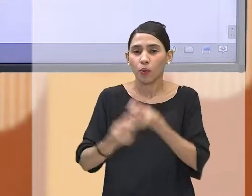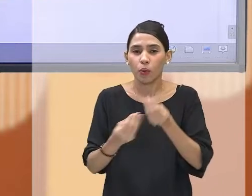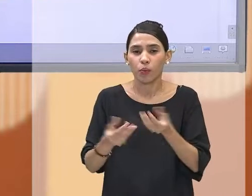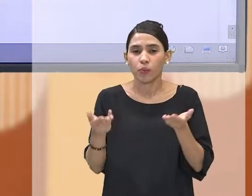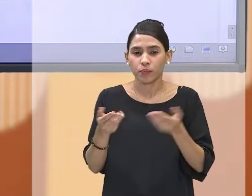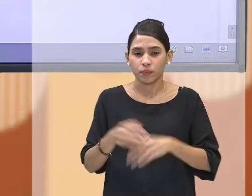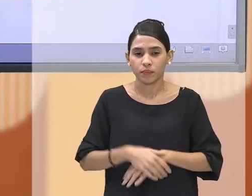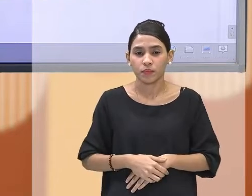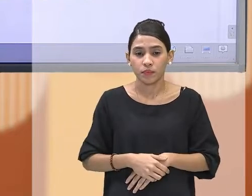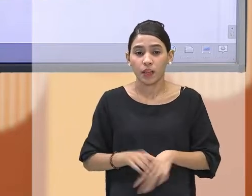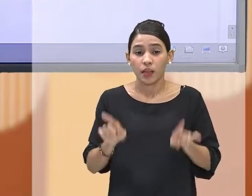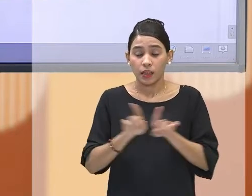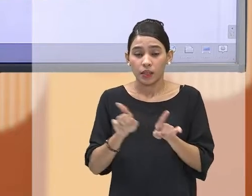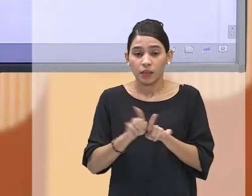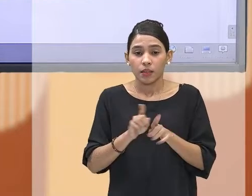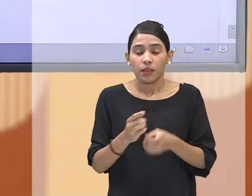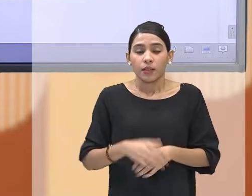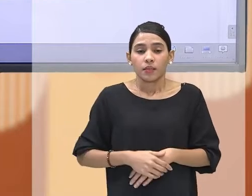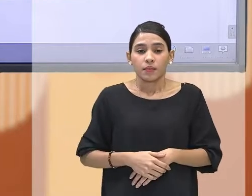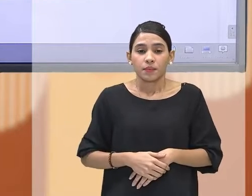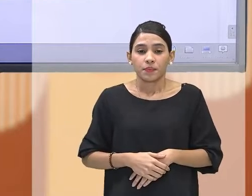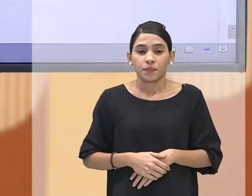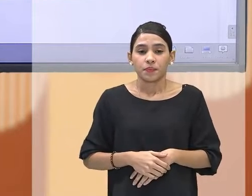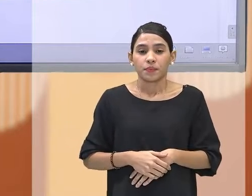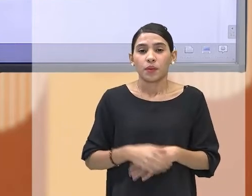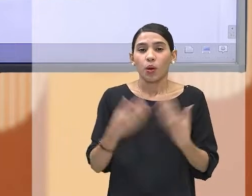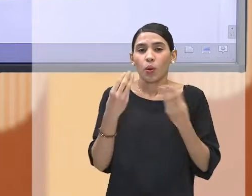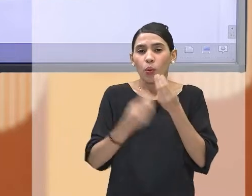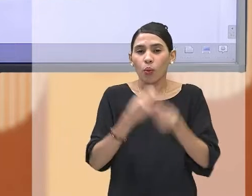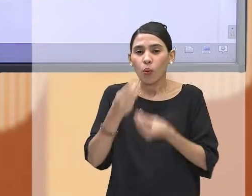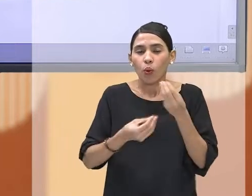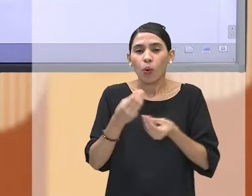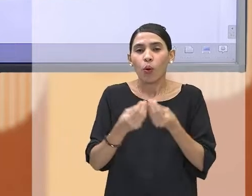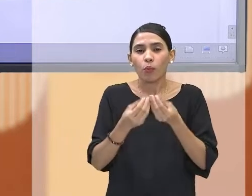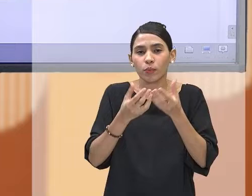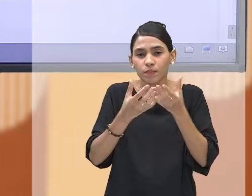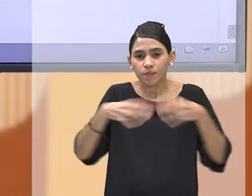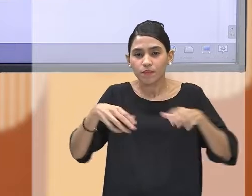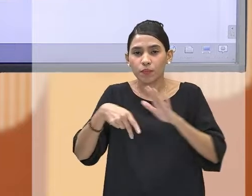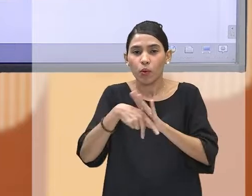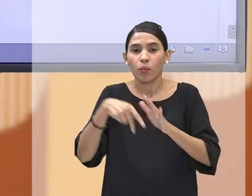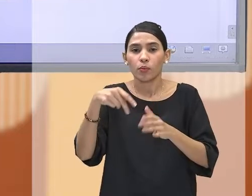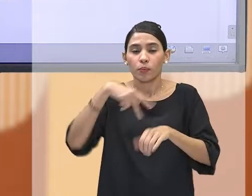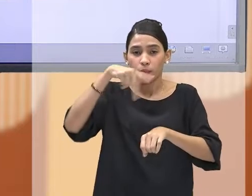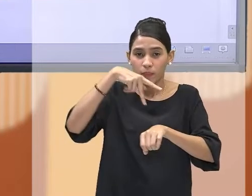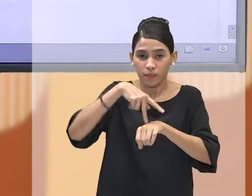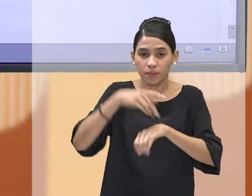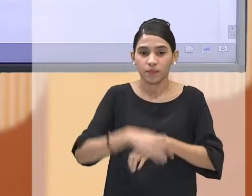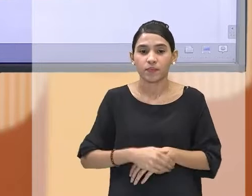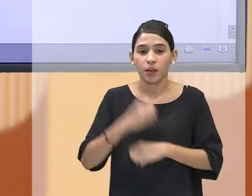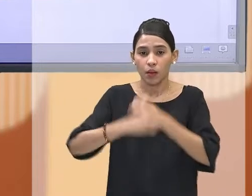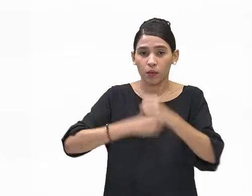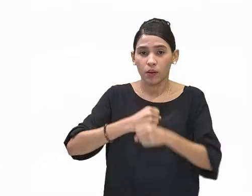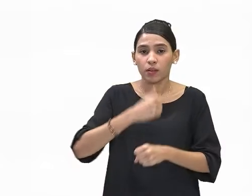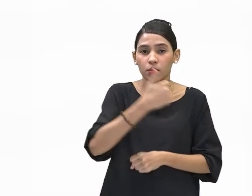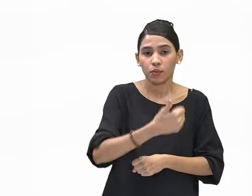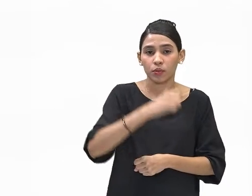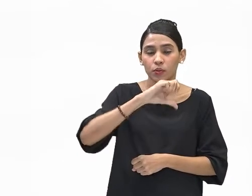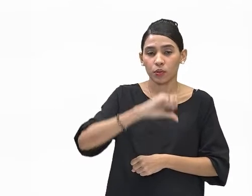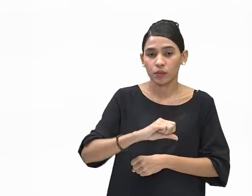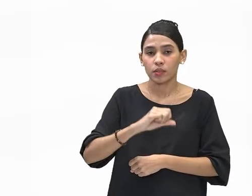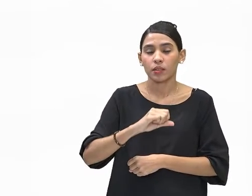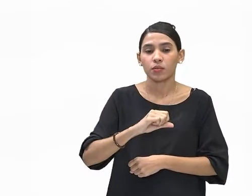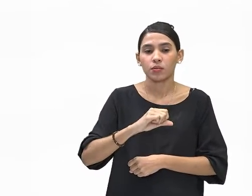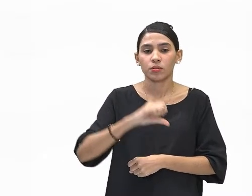estamos. A gente vai verificar nesse momento a distribuição dessas categorias no nosso país, no ano de 1992 e no